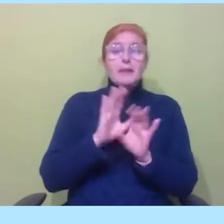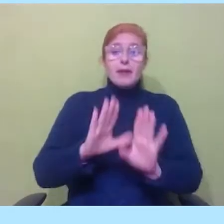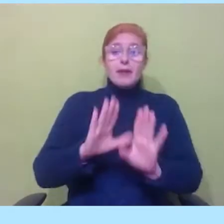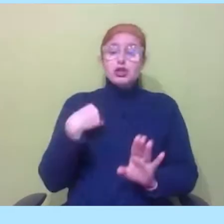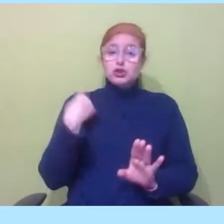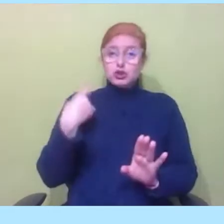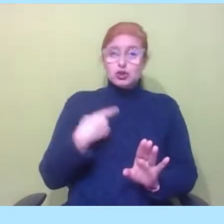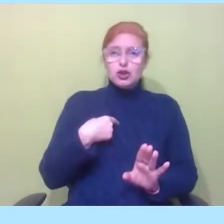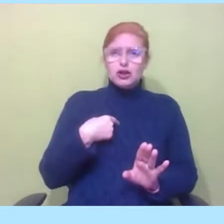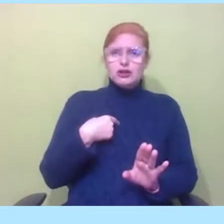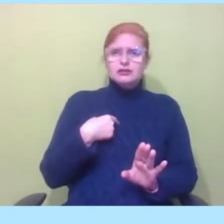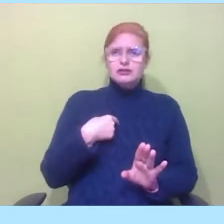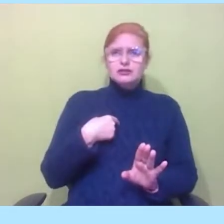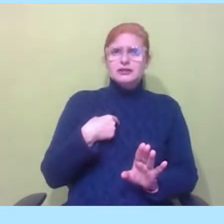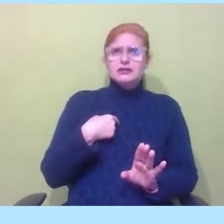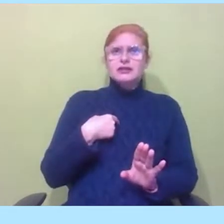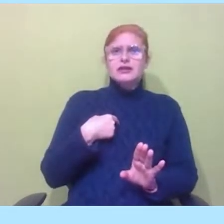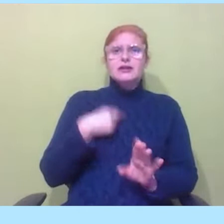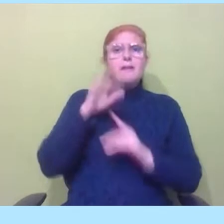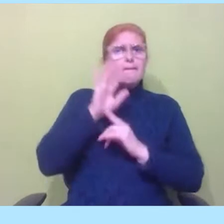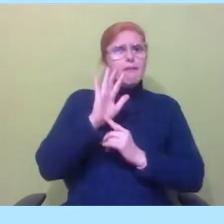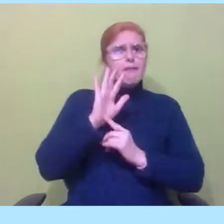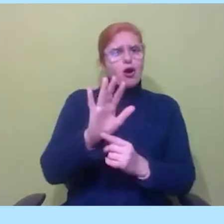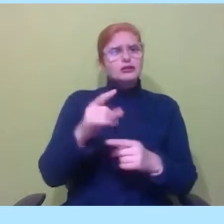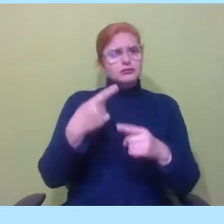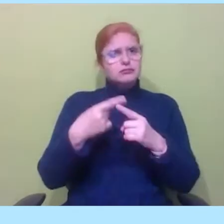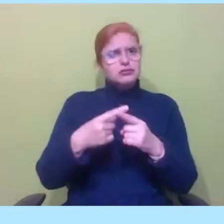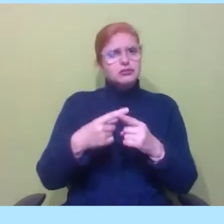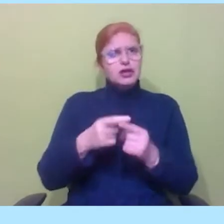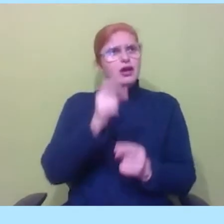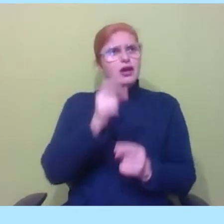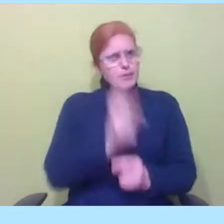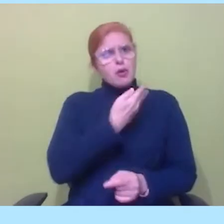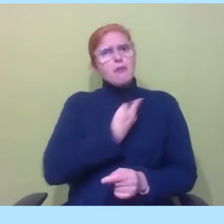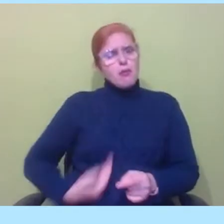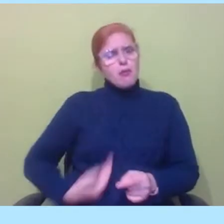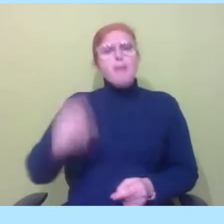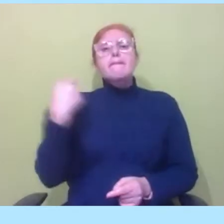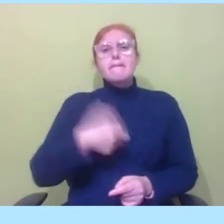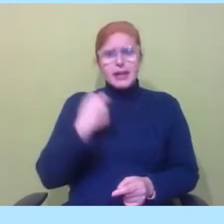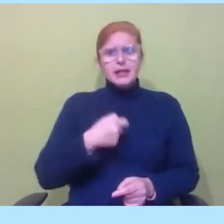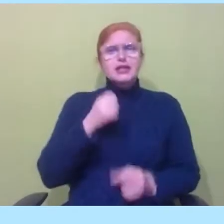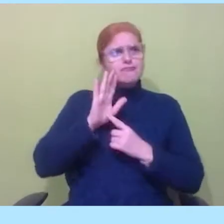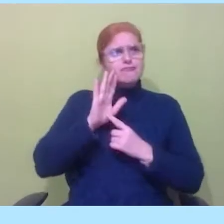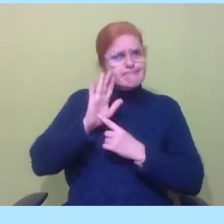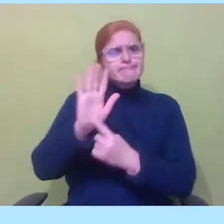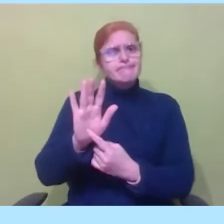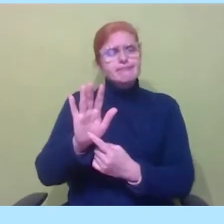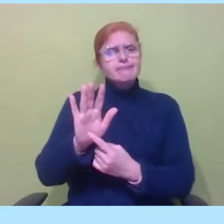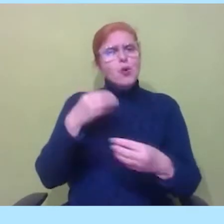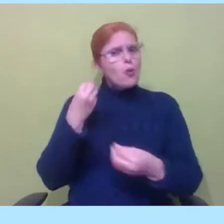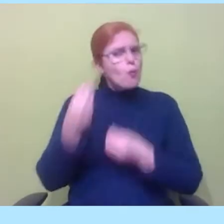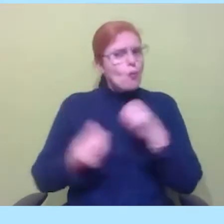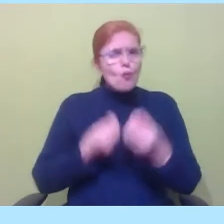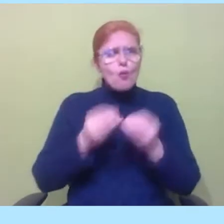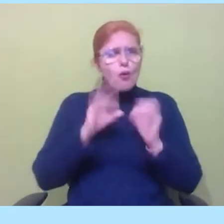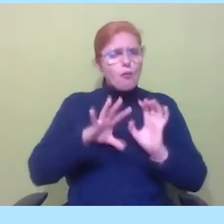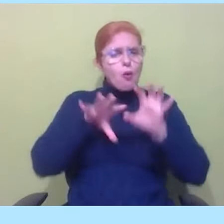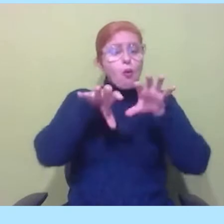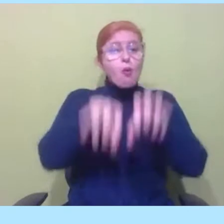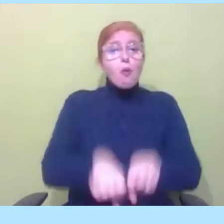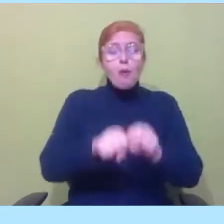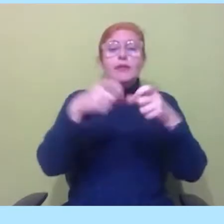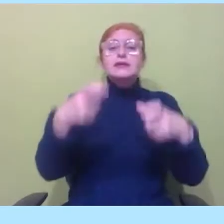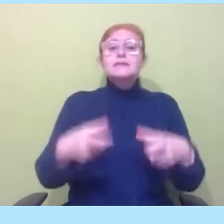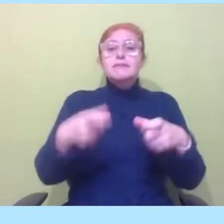figura pública e necessita fazer esse tipo de exposição. Como que a gente pode ocupar esses espaços que trazem tanto riscos para a